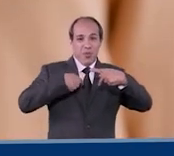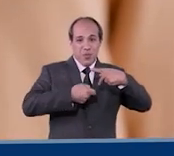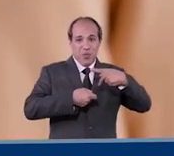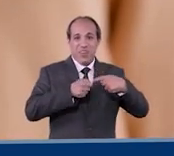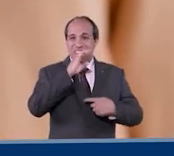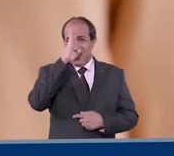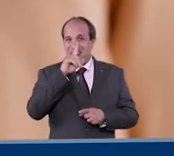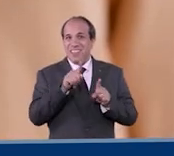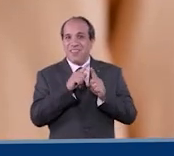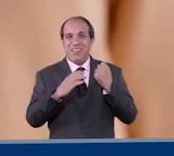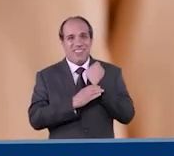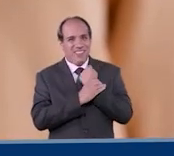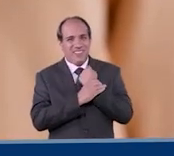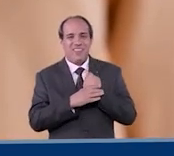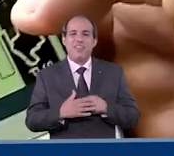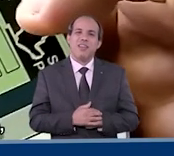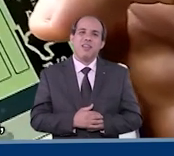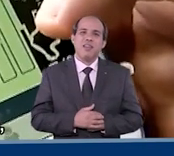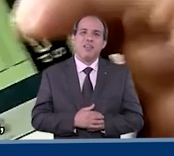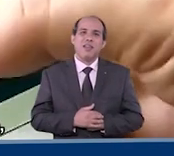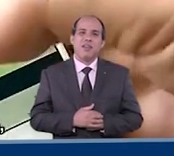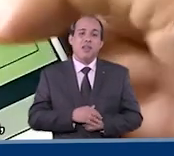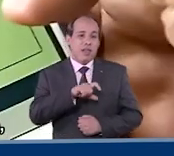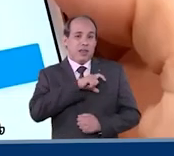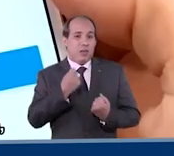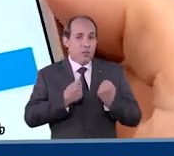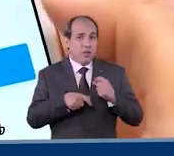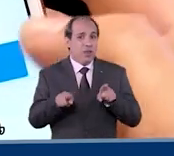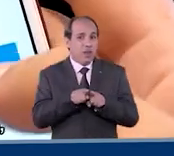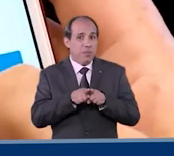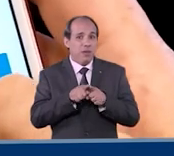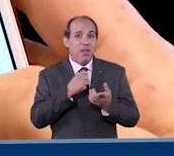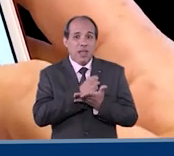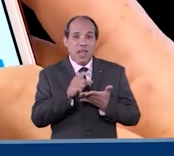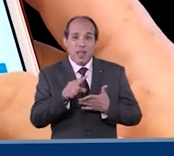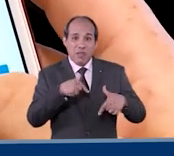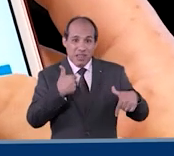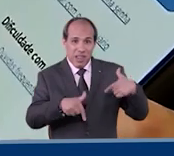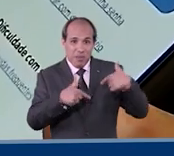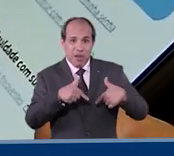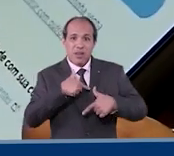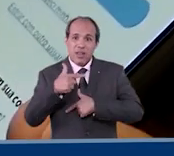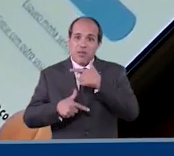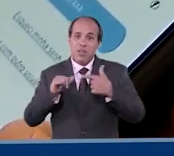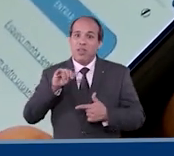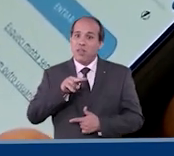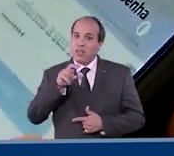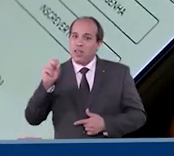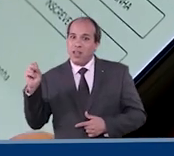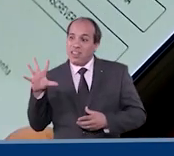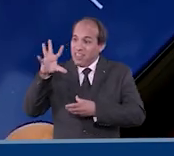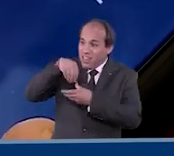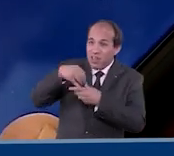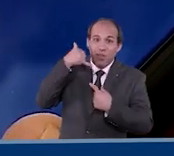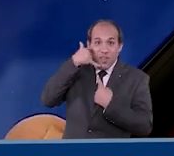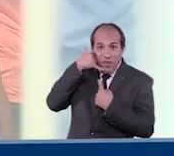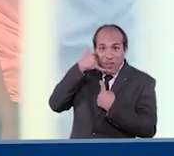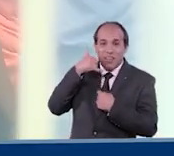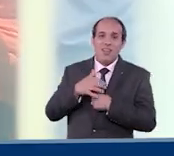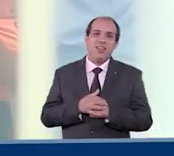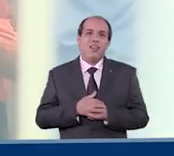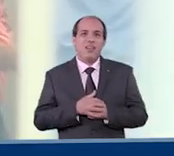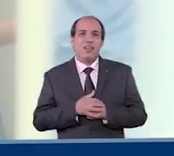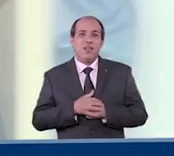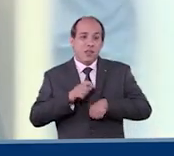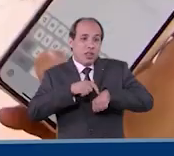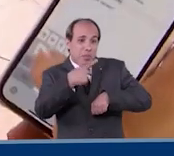Pix, gratuito e seguro. As carteiras de motorista, de trabalho e os serviços do INSS indo parar dentro do